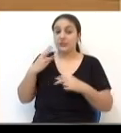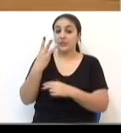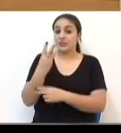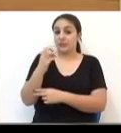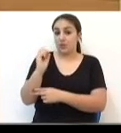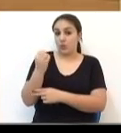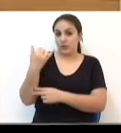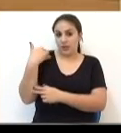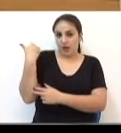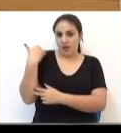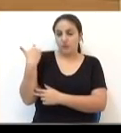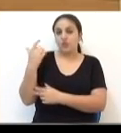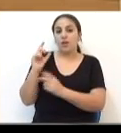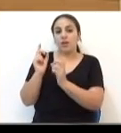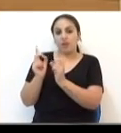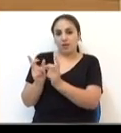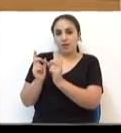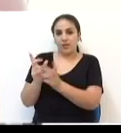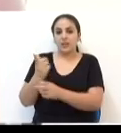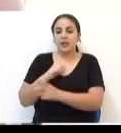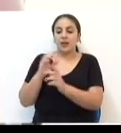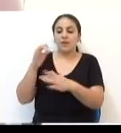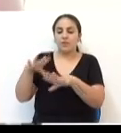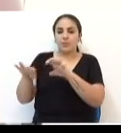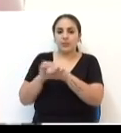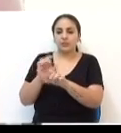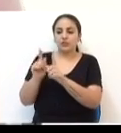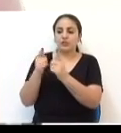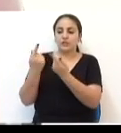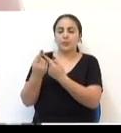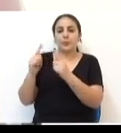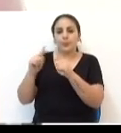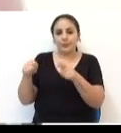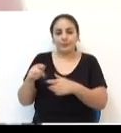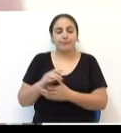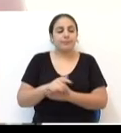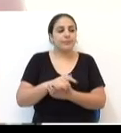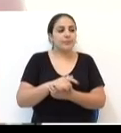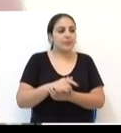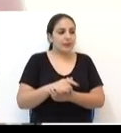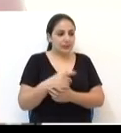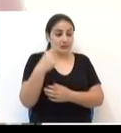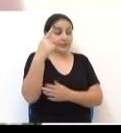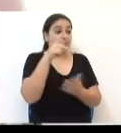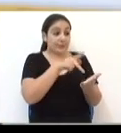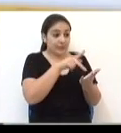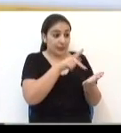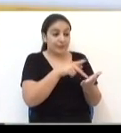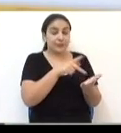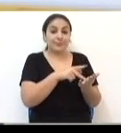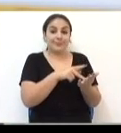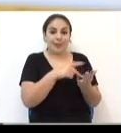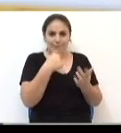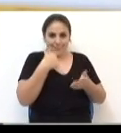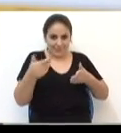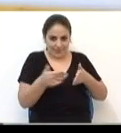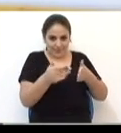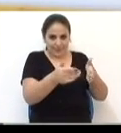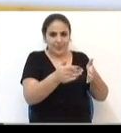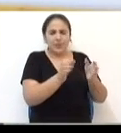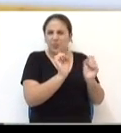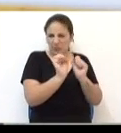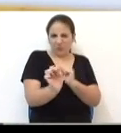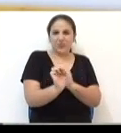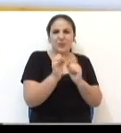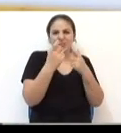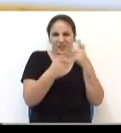senhor tem 38 anos, é comerciante e formado em gestão pública. Na verdade, a minha